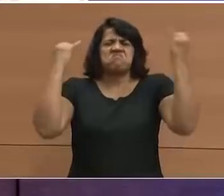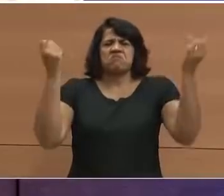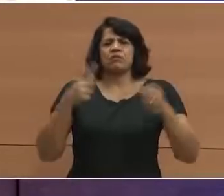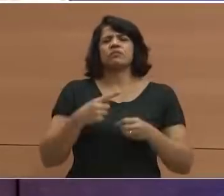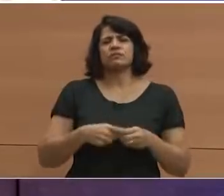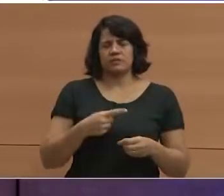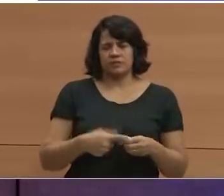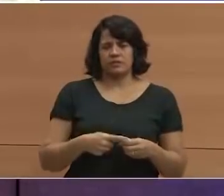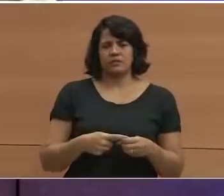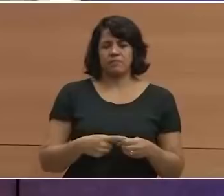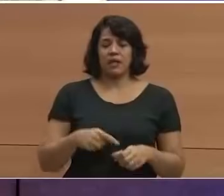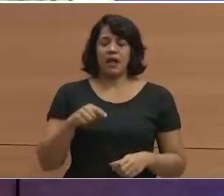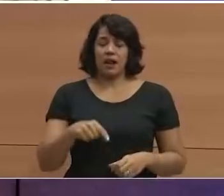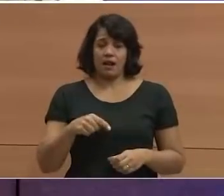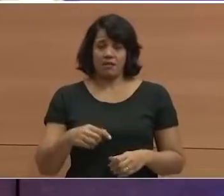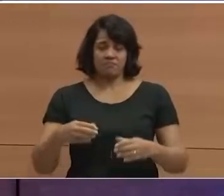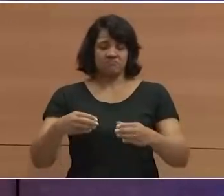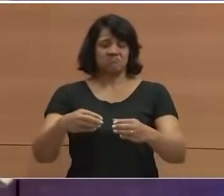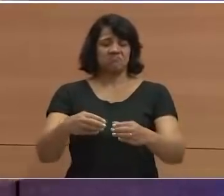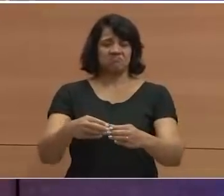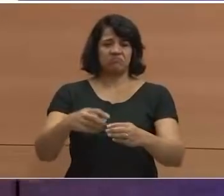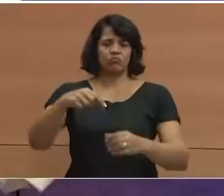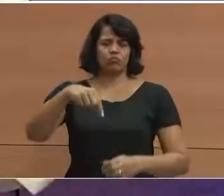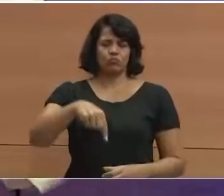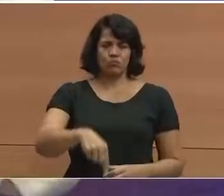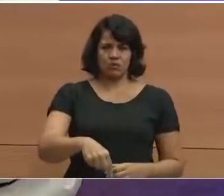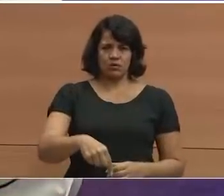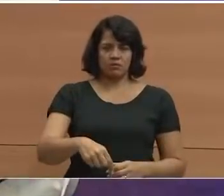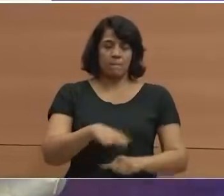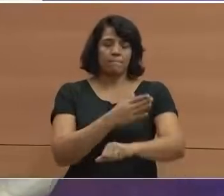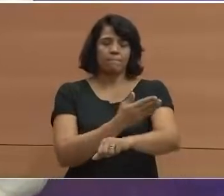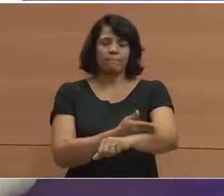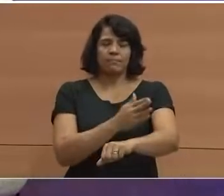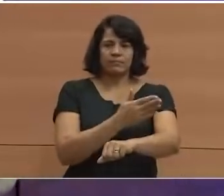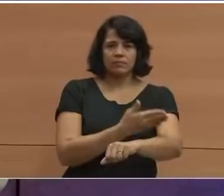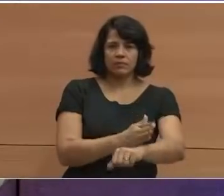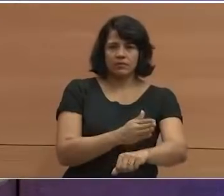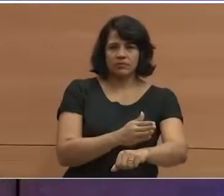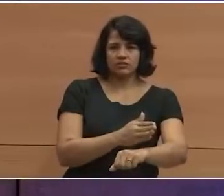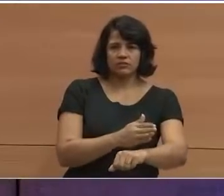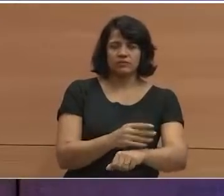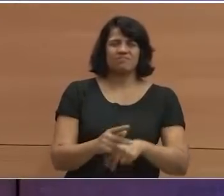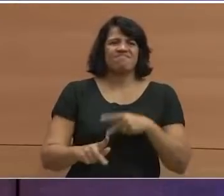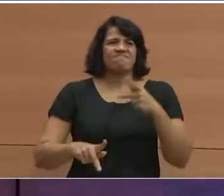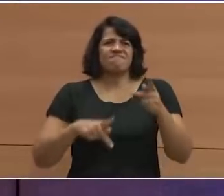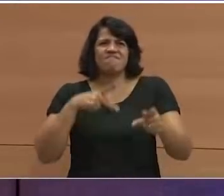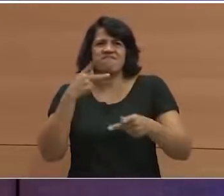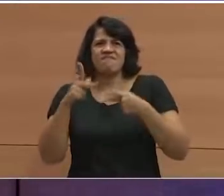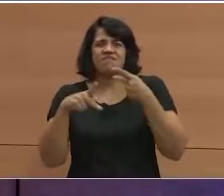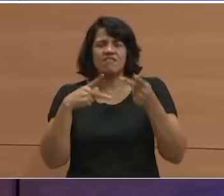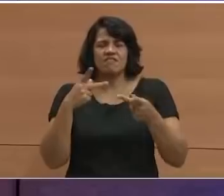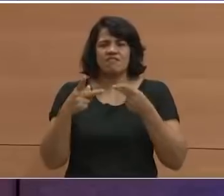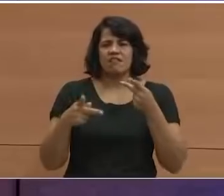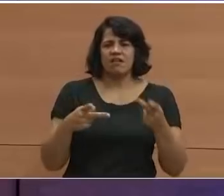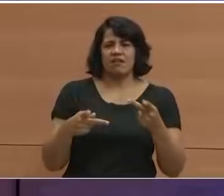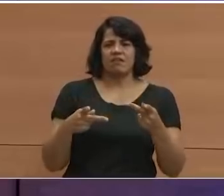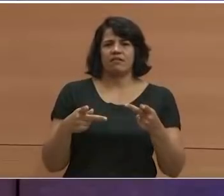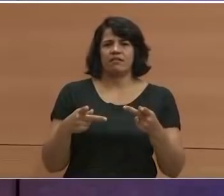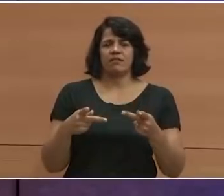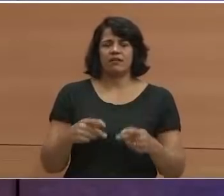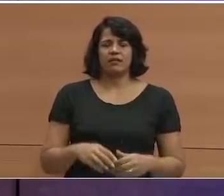um lugar, um centro, onde se praticava o dever cívico dos